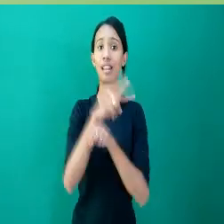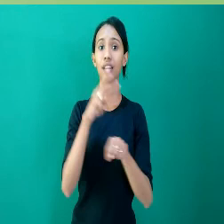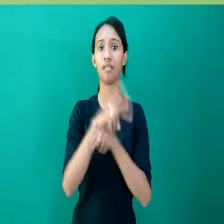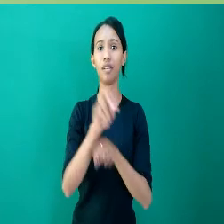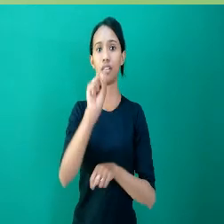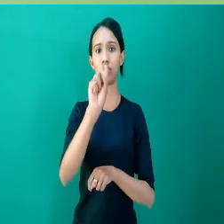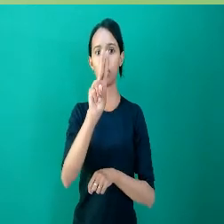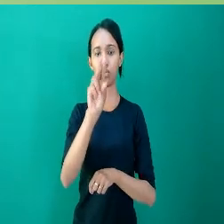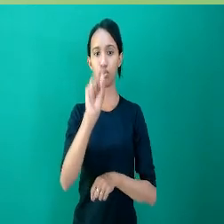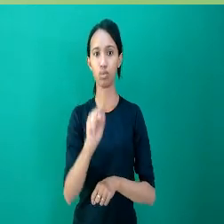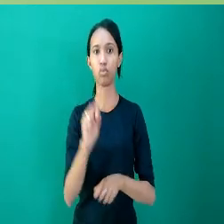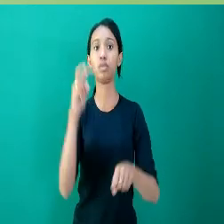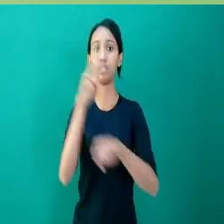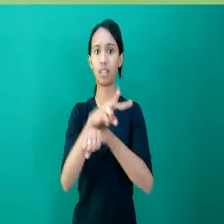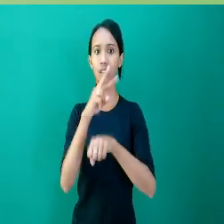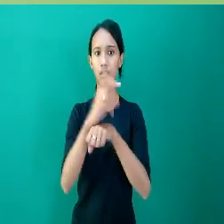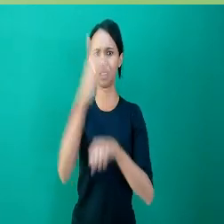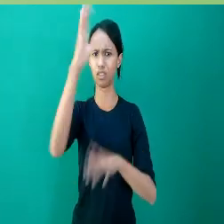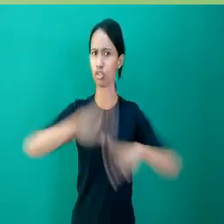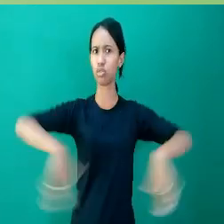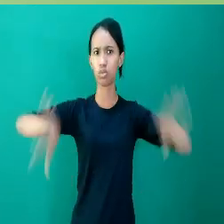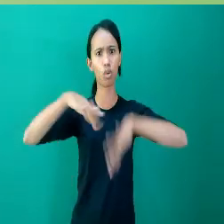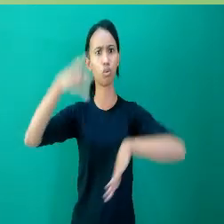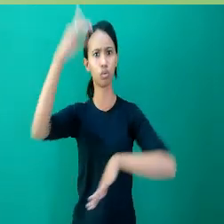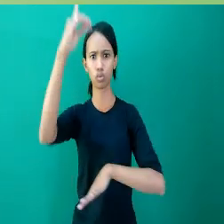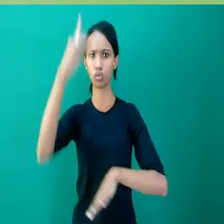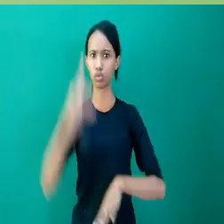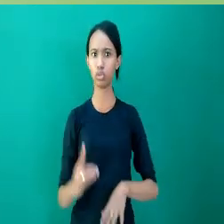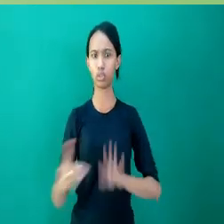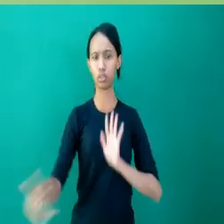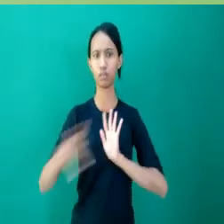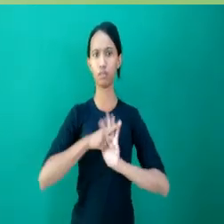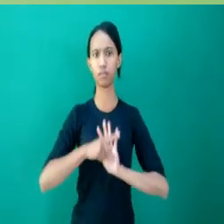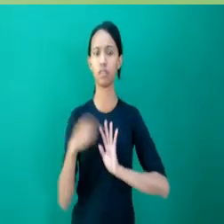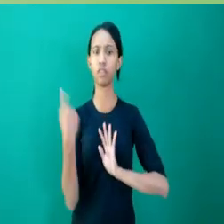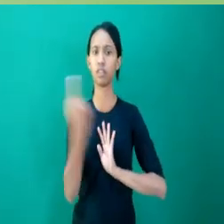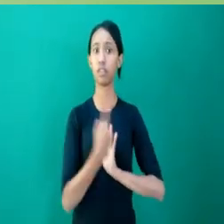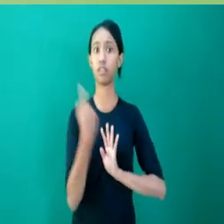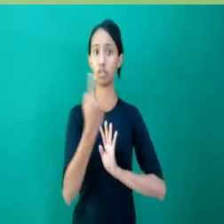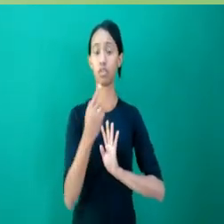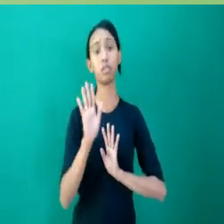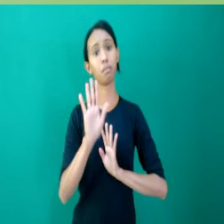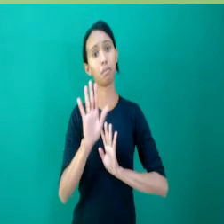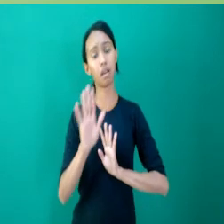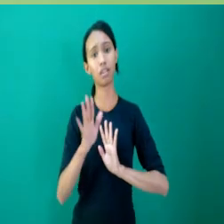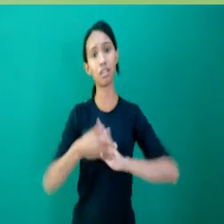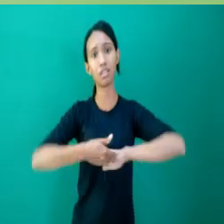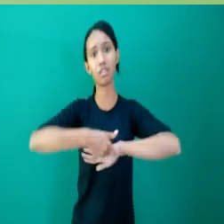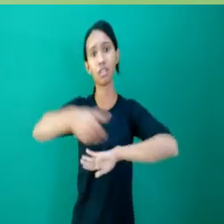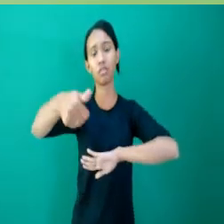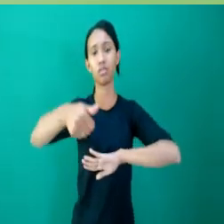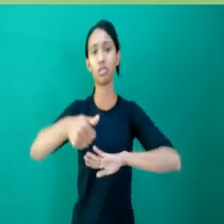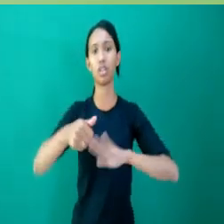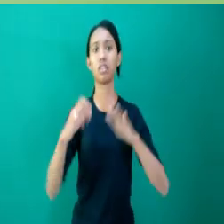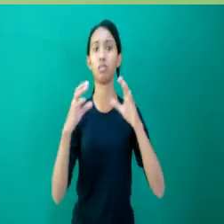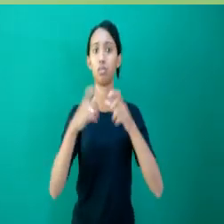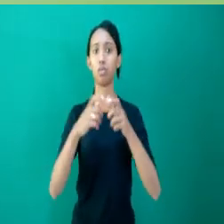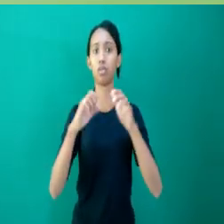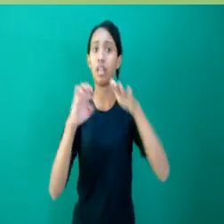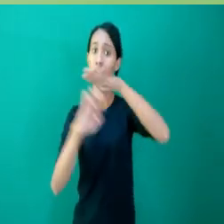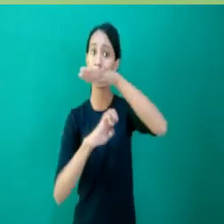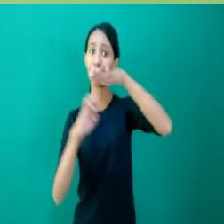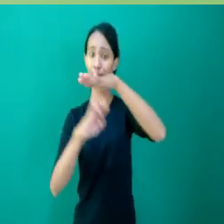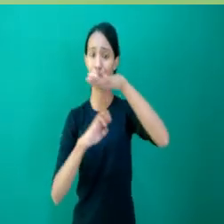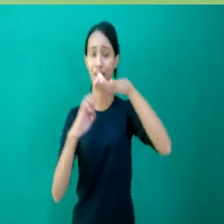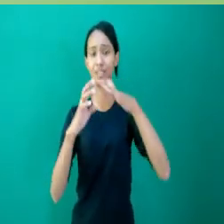né, a defesa de todos os direitos que são os nossos, mas são usurpados por grandes